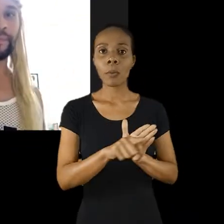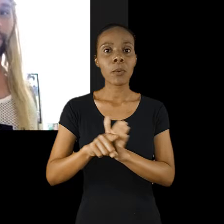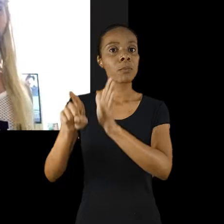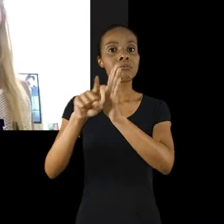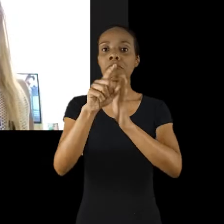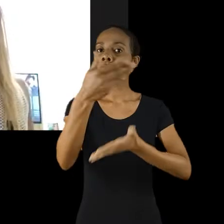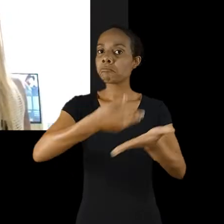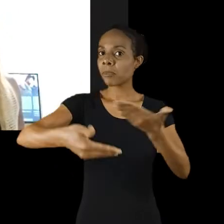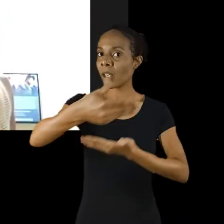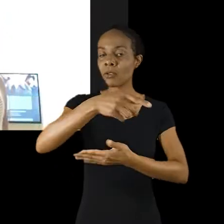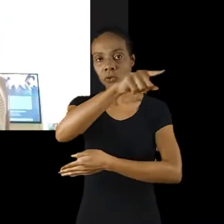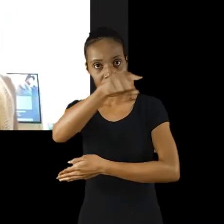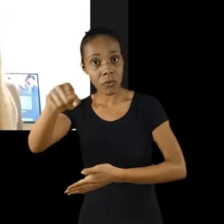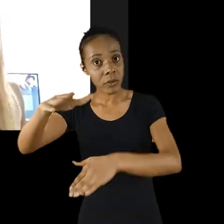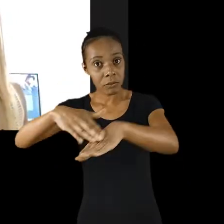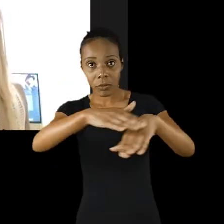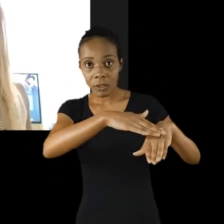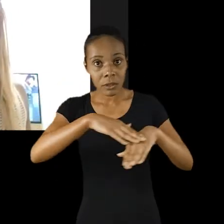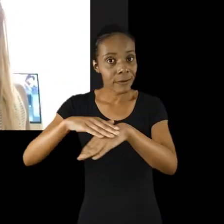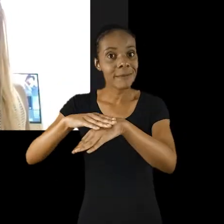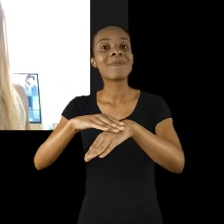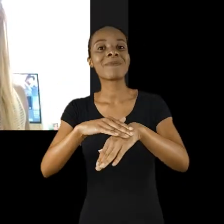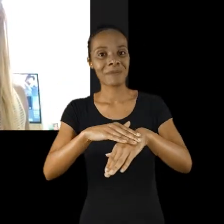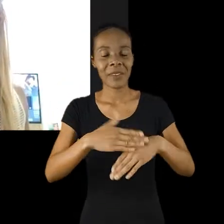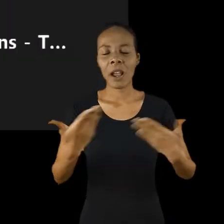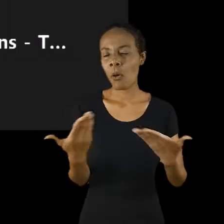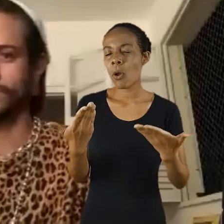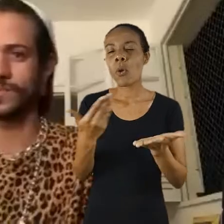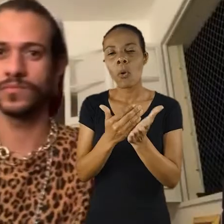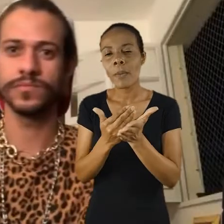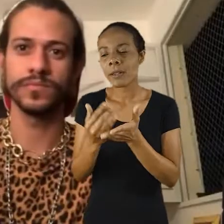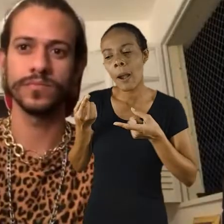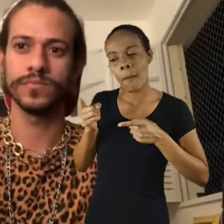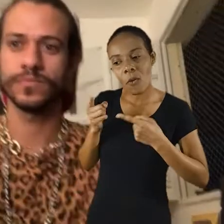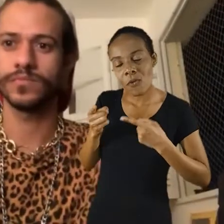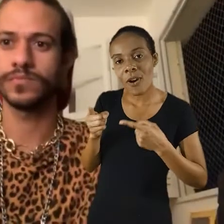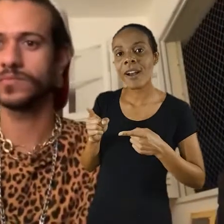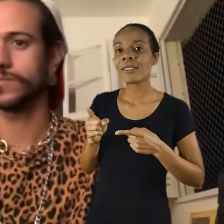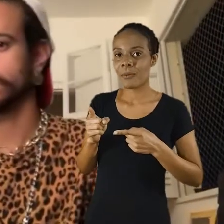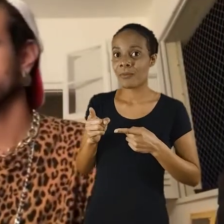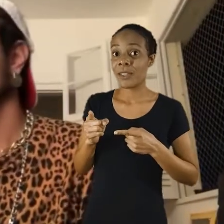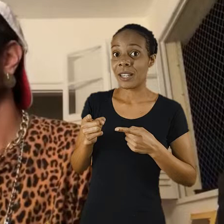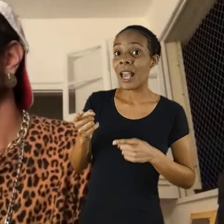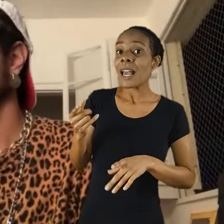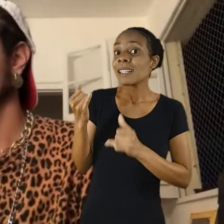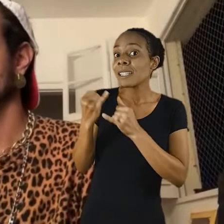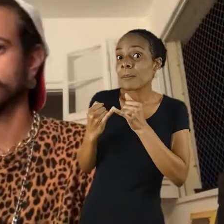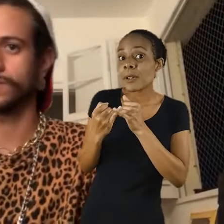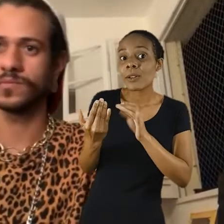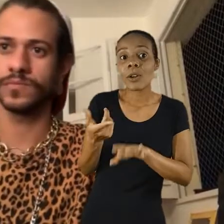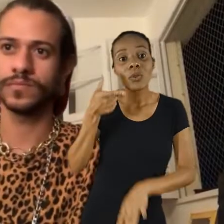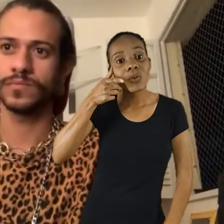tudo mais. Eu vou começar com uma provocação, que é uma provocação que eu até fiz ontem também, que é a gente sempre